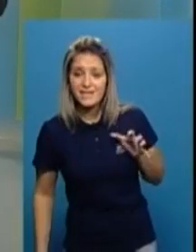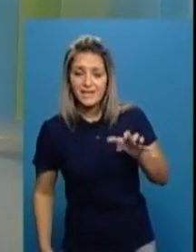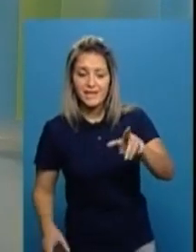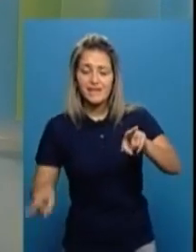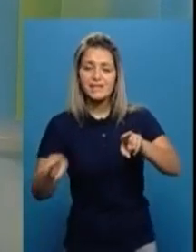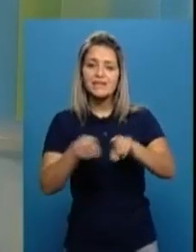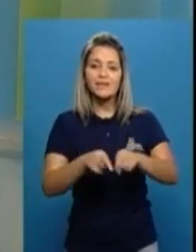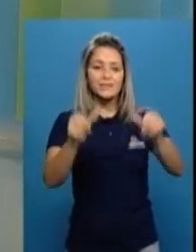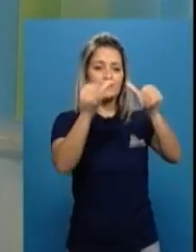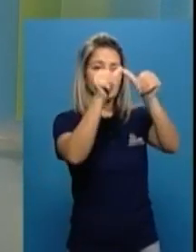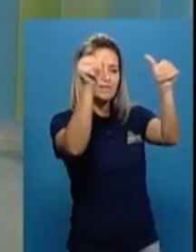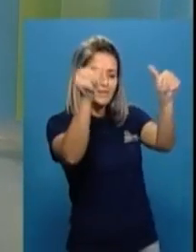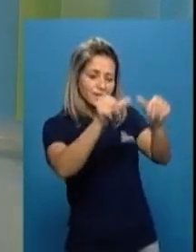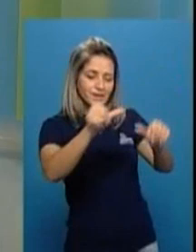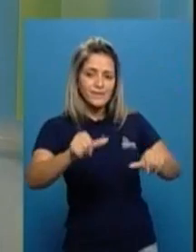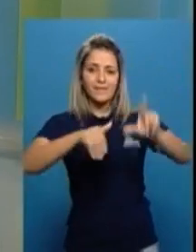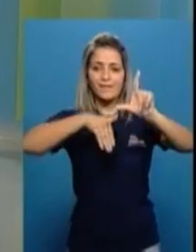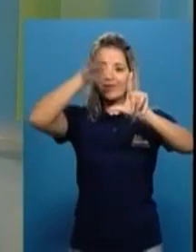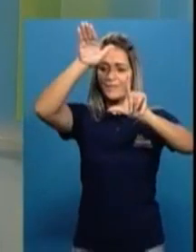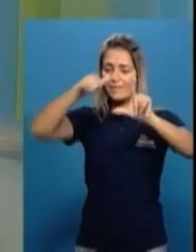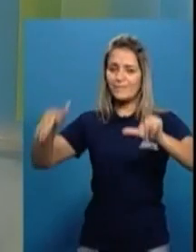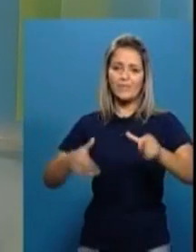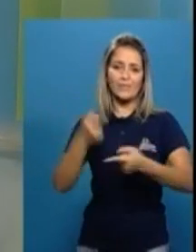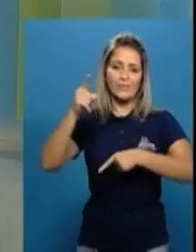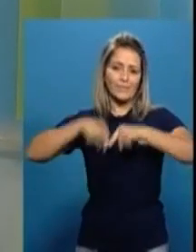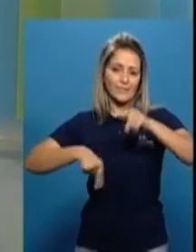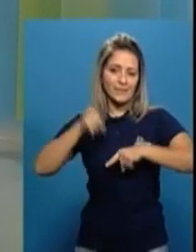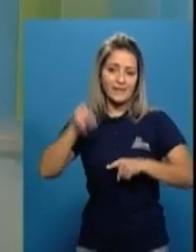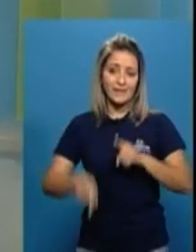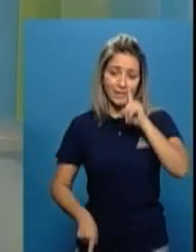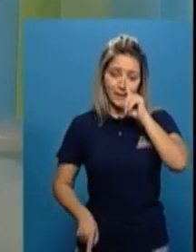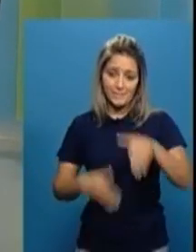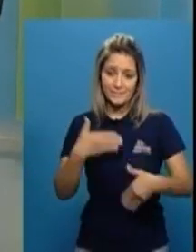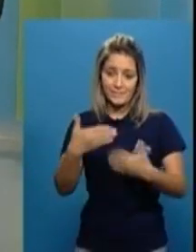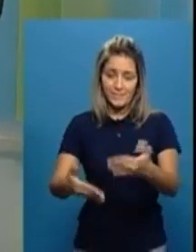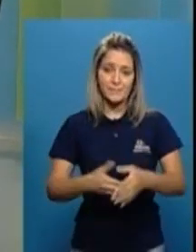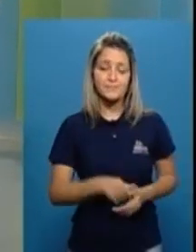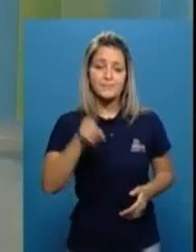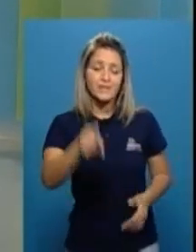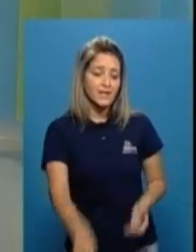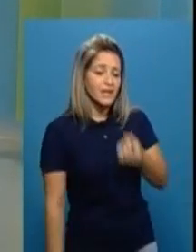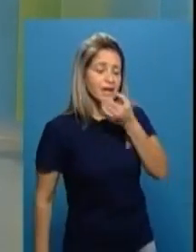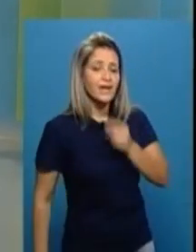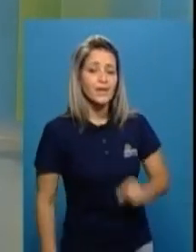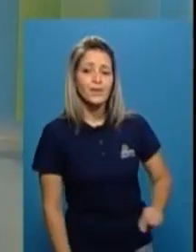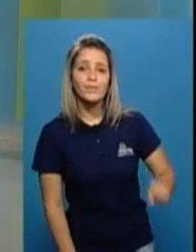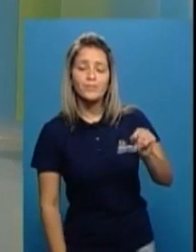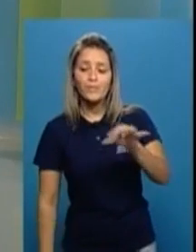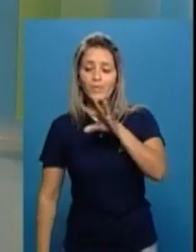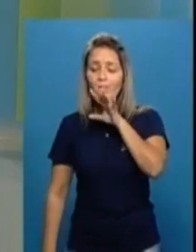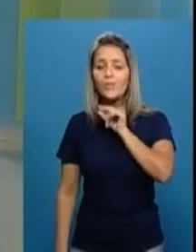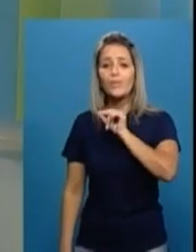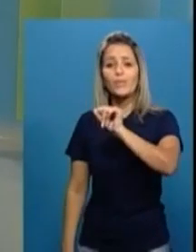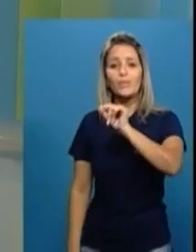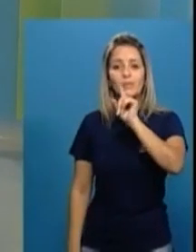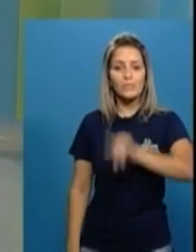também esculturas, pinturas, enfim, ou outros equipamentos perigosos. Falando de vantagens desse tipo de arranjo, é porque